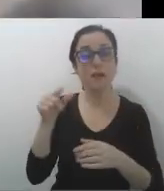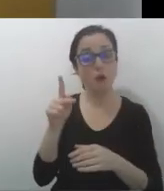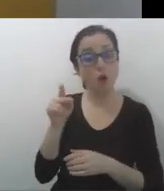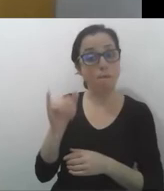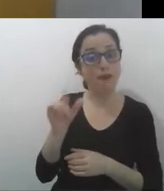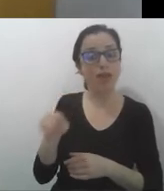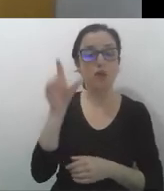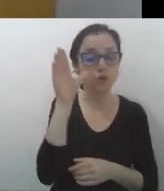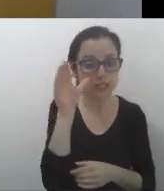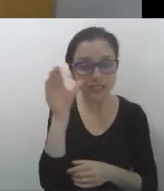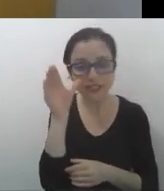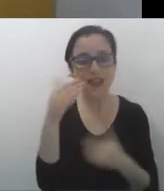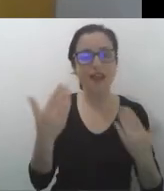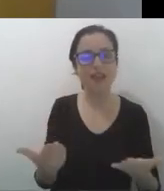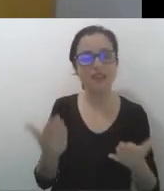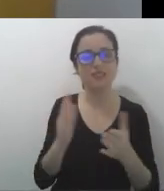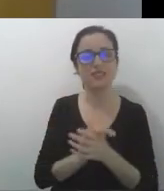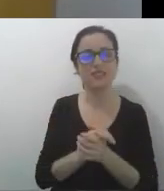foi curioso